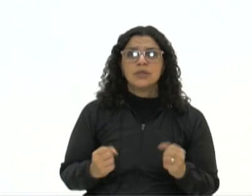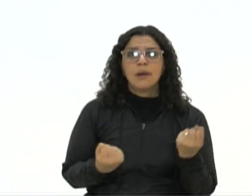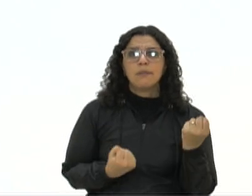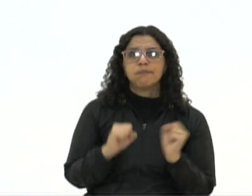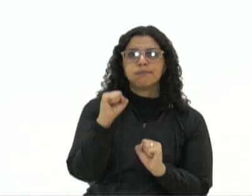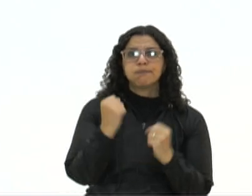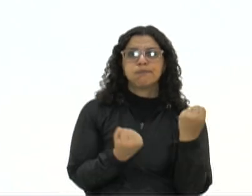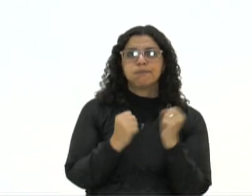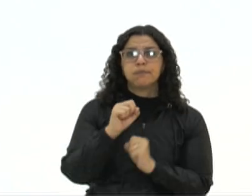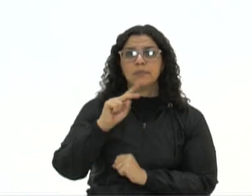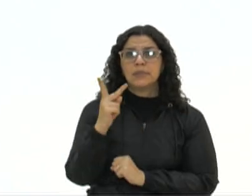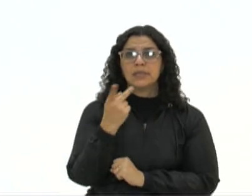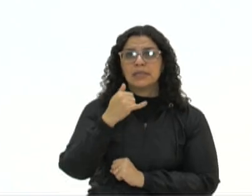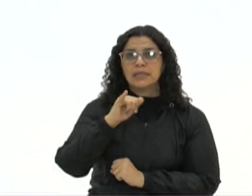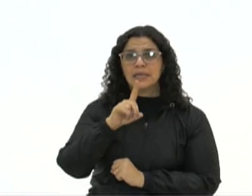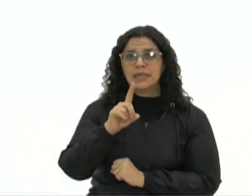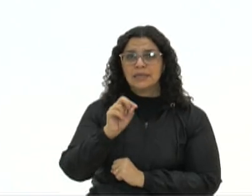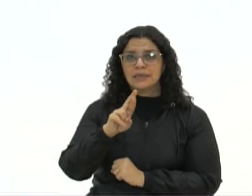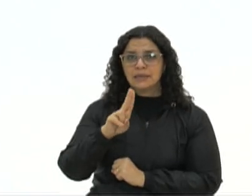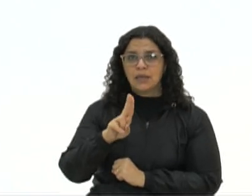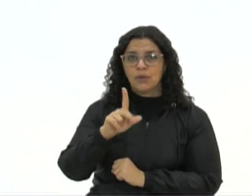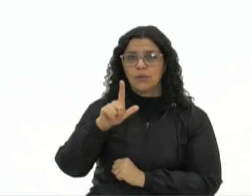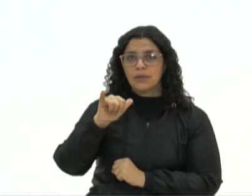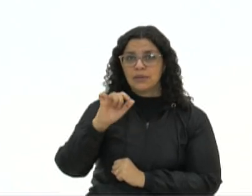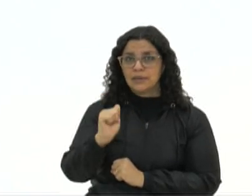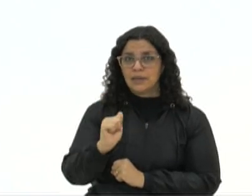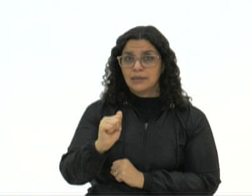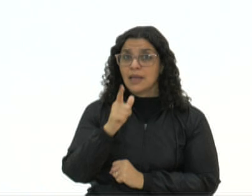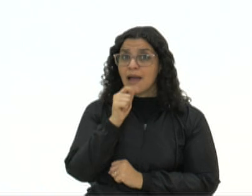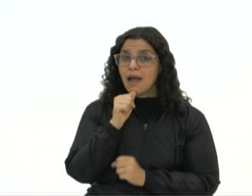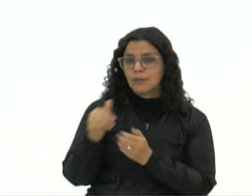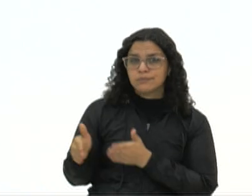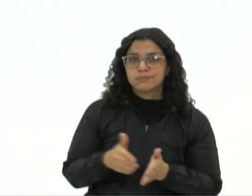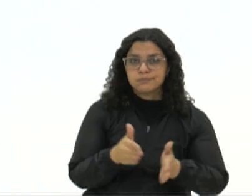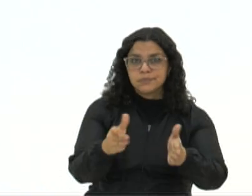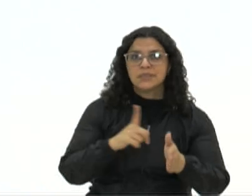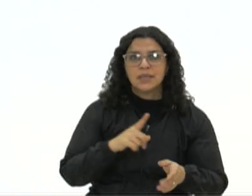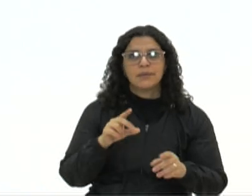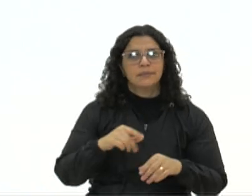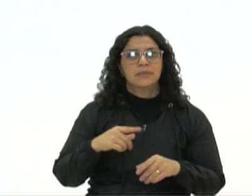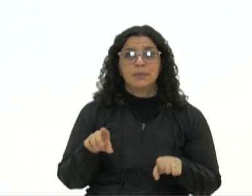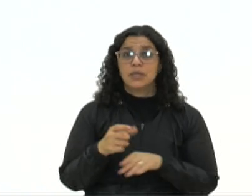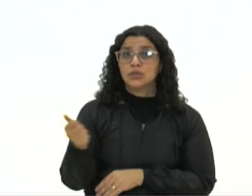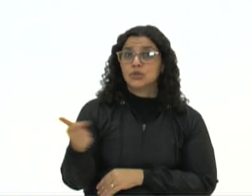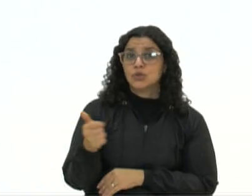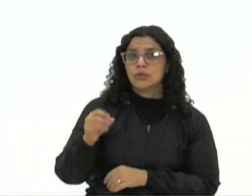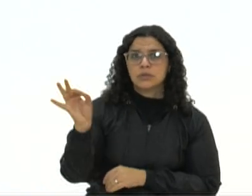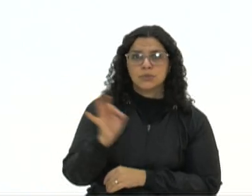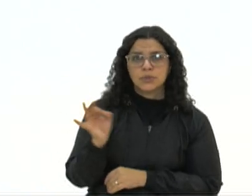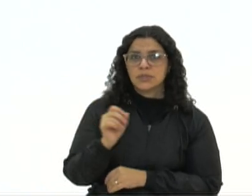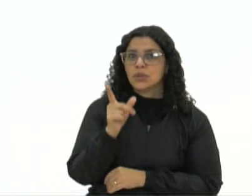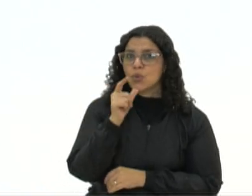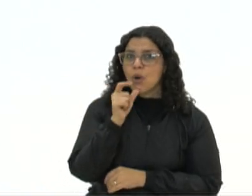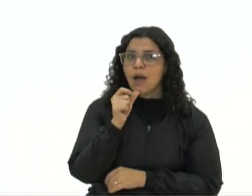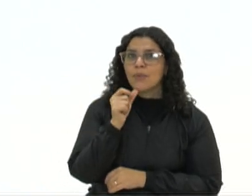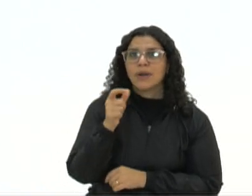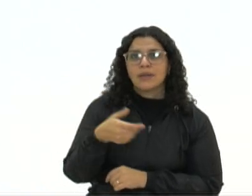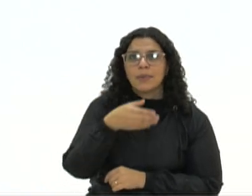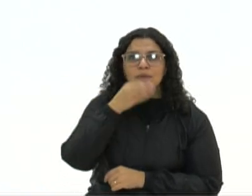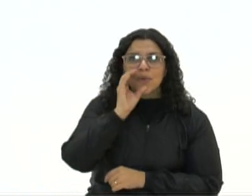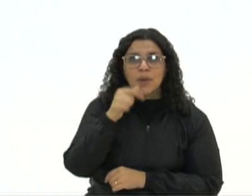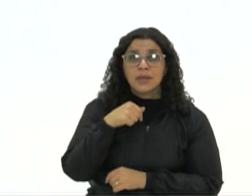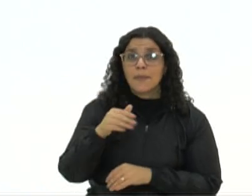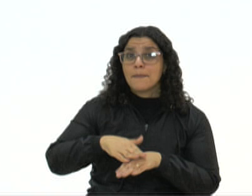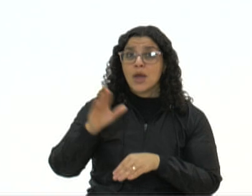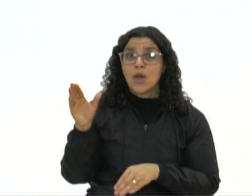tem essa característica de uma grande quantidade de rios, né? Nós temos pelo menos 12% da água doce do planeta, temos o maior rio